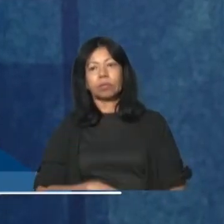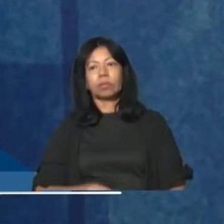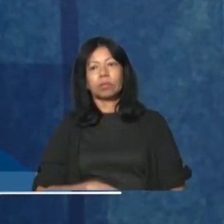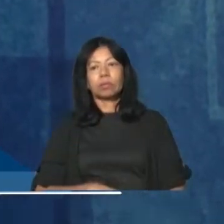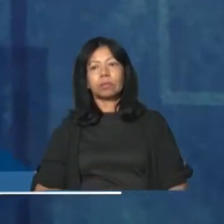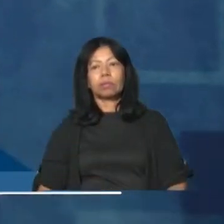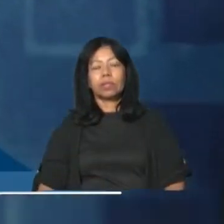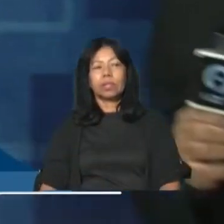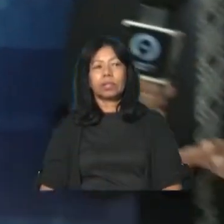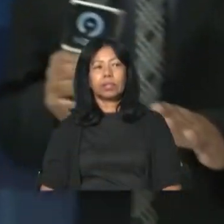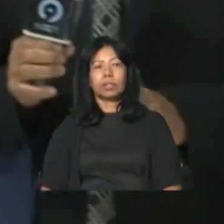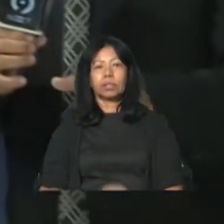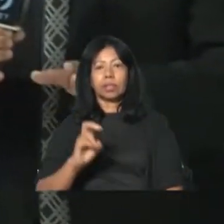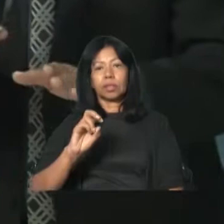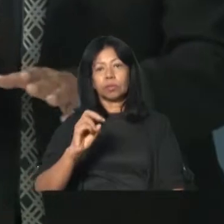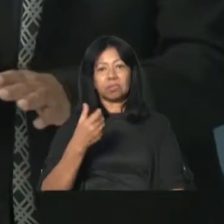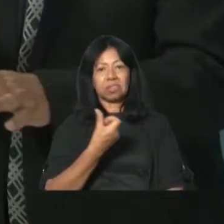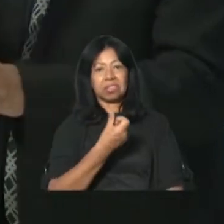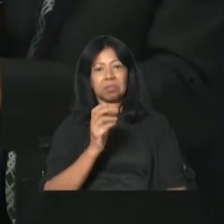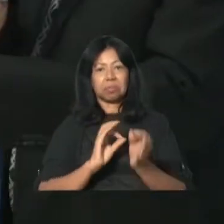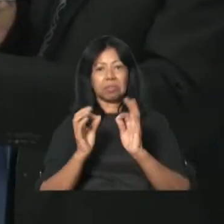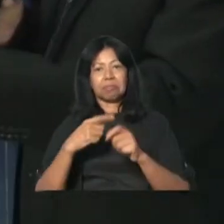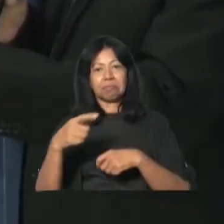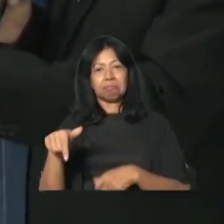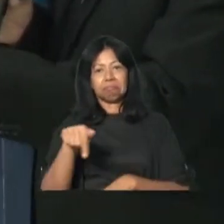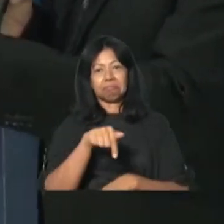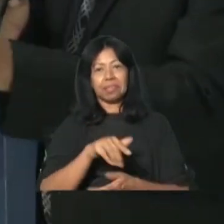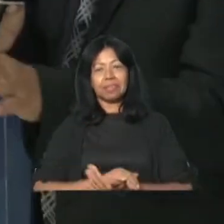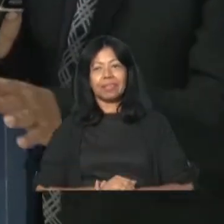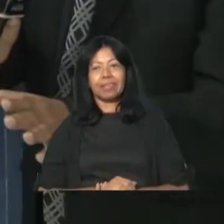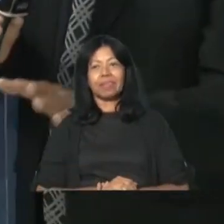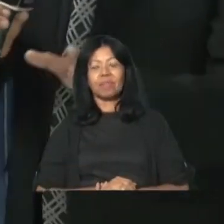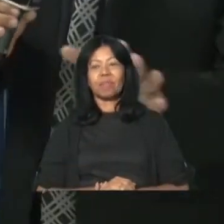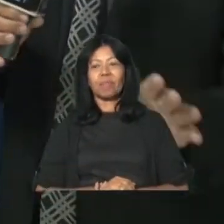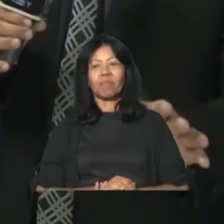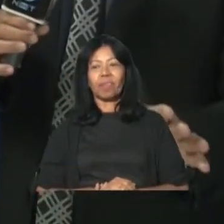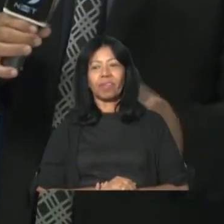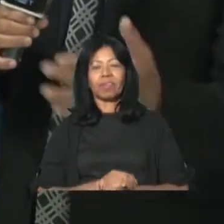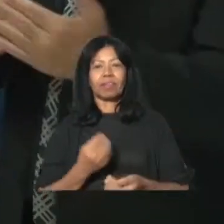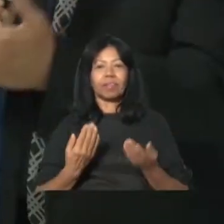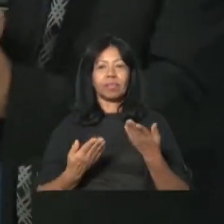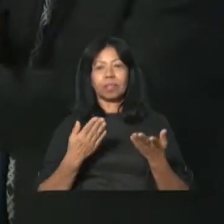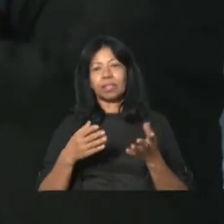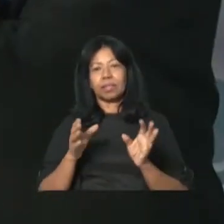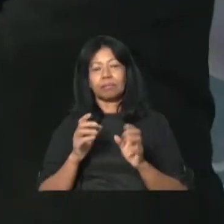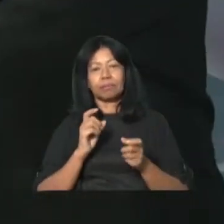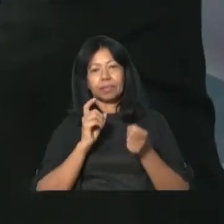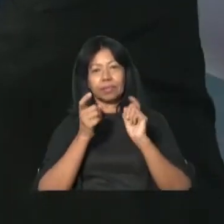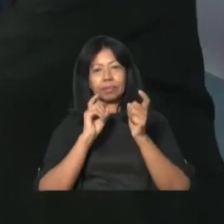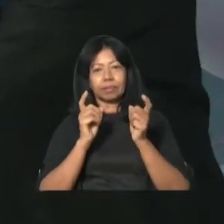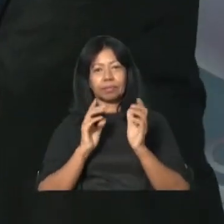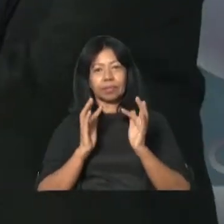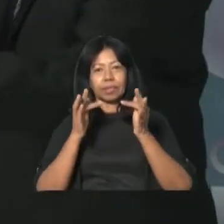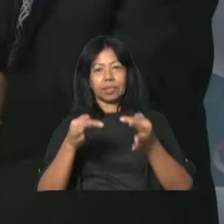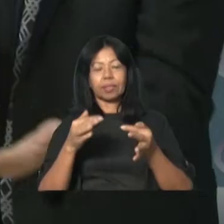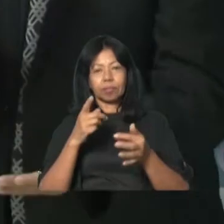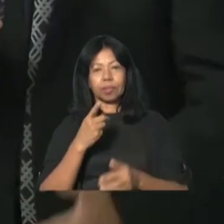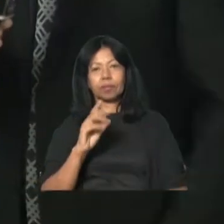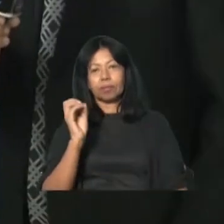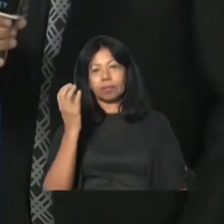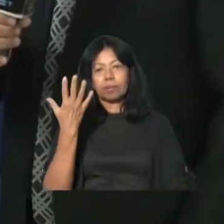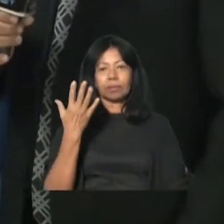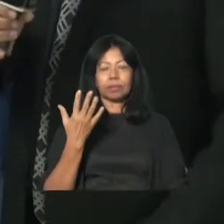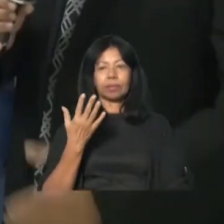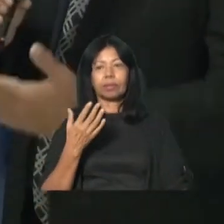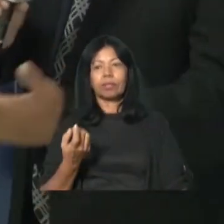vem. Tá certo. Agora, só para encerrar com o senhor, independente da sessão ter sido encerrada pelo fato, como o senhor disse